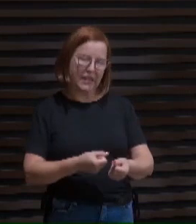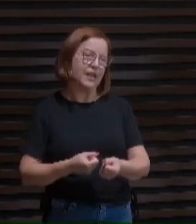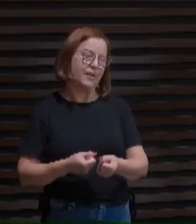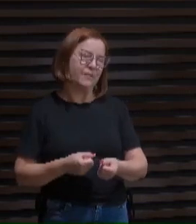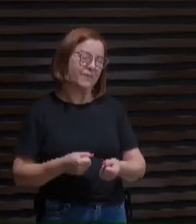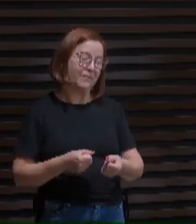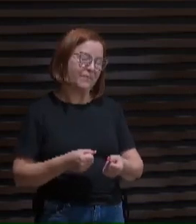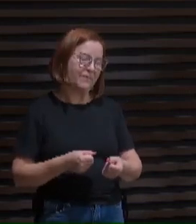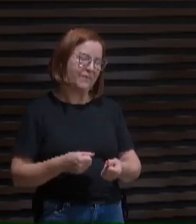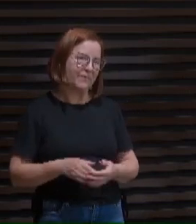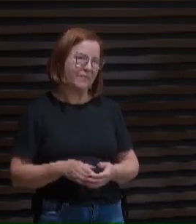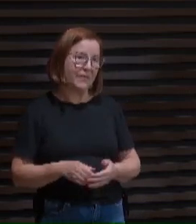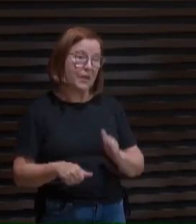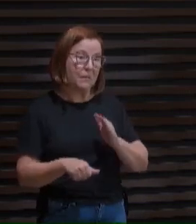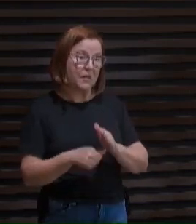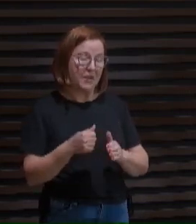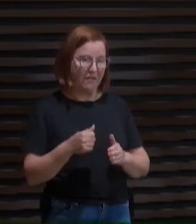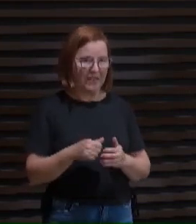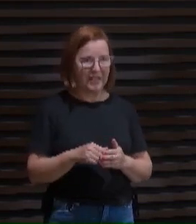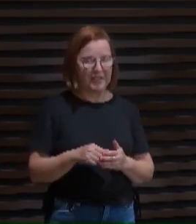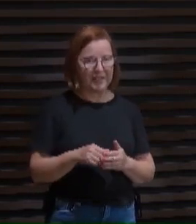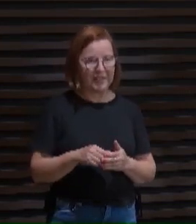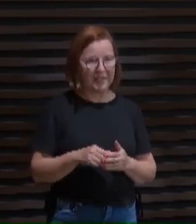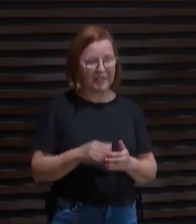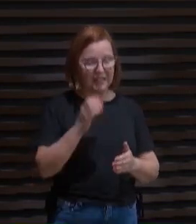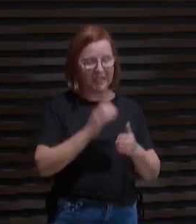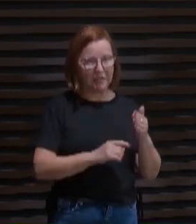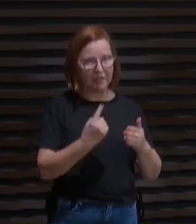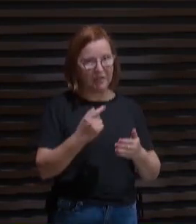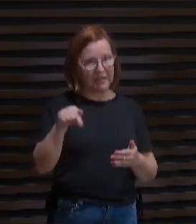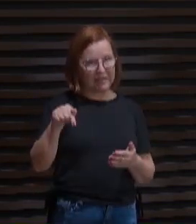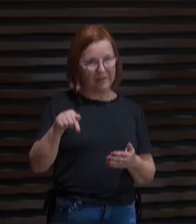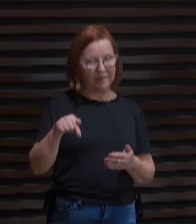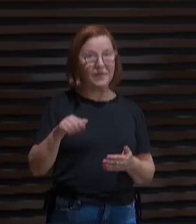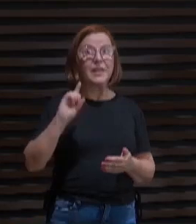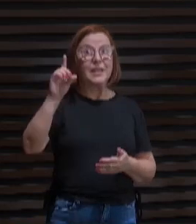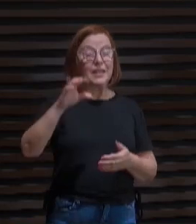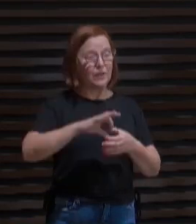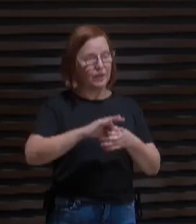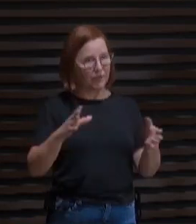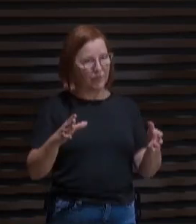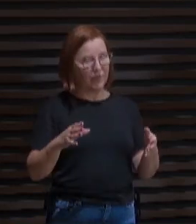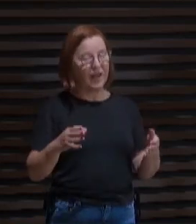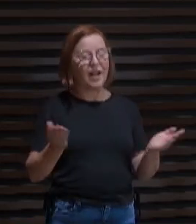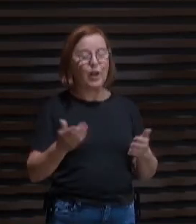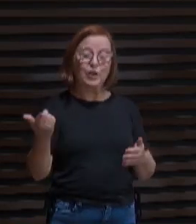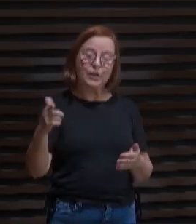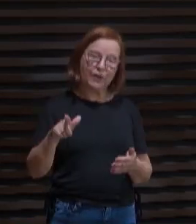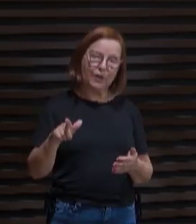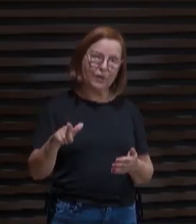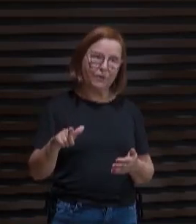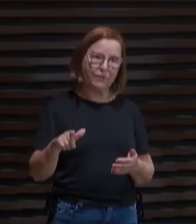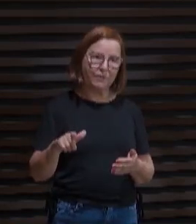capítulo 17. E Deus deu o livramento. E agora vem 3 reinos de novo, e ele pôs-se a